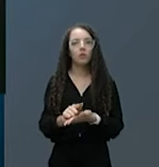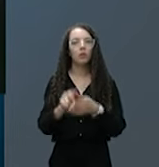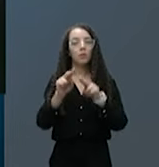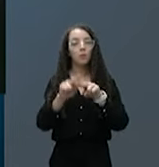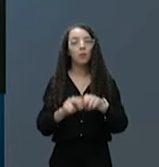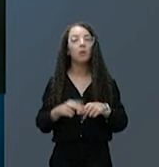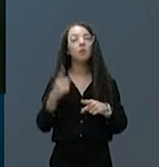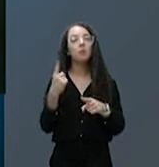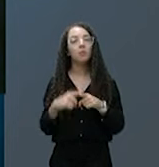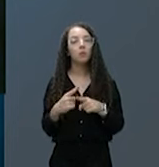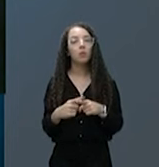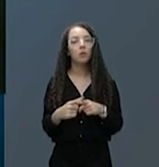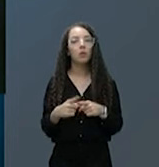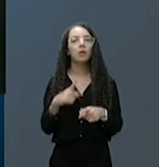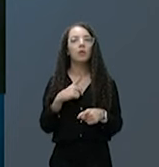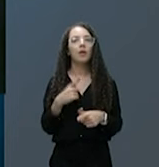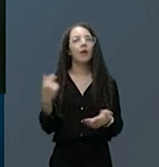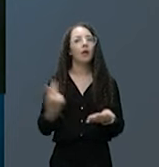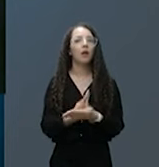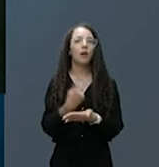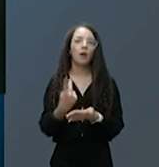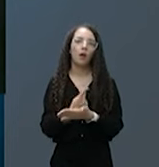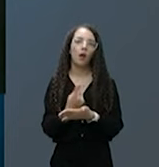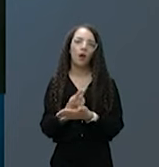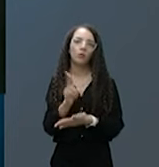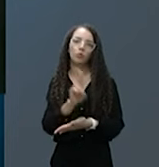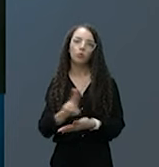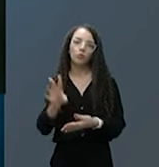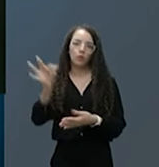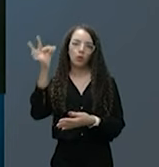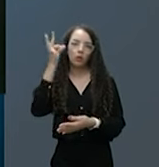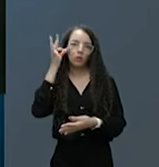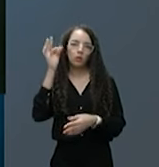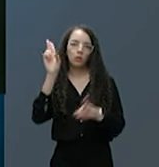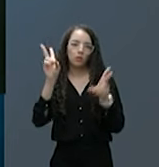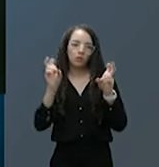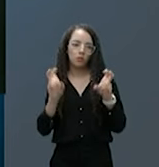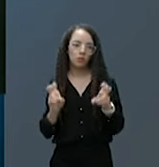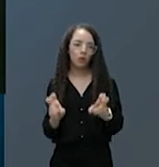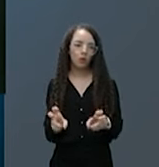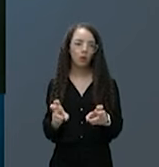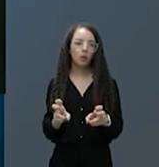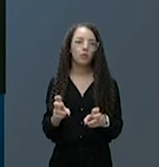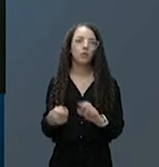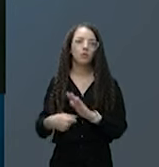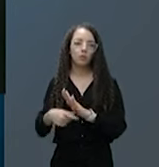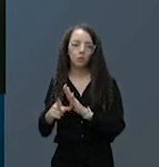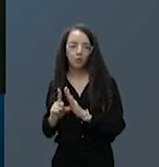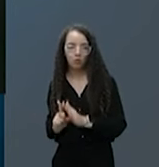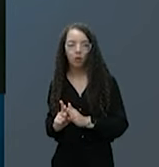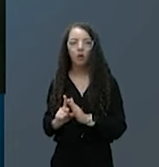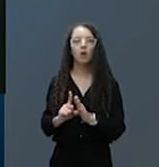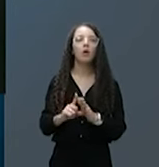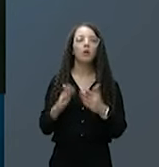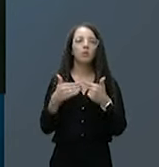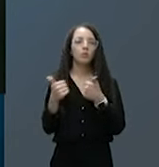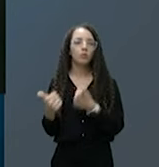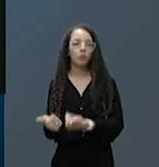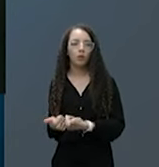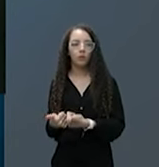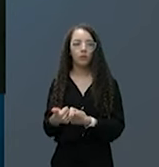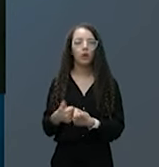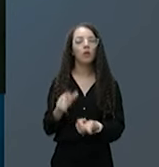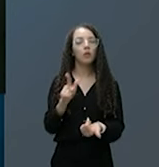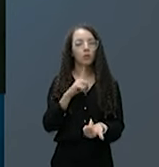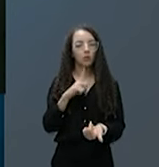a indevida ou incorreta aplicação da tese firmada em sede de precedente qualificado para fins de aplicação de multa prevista